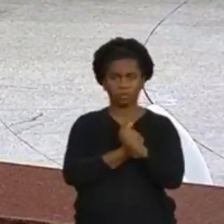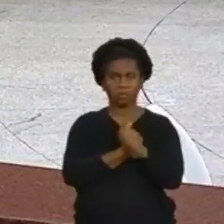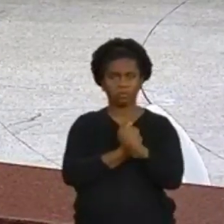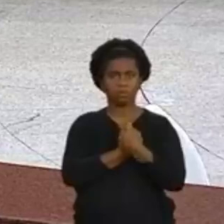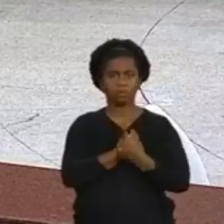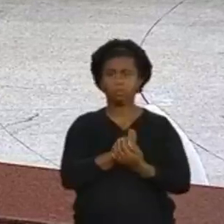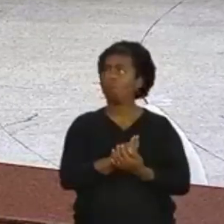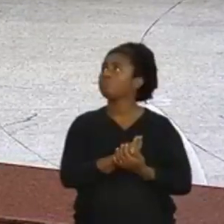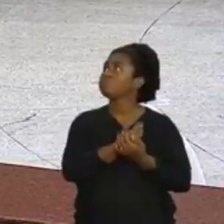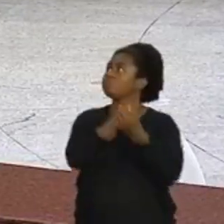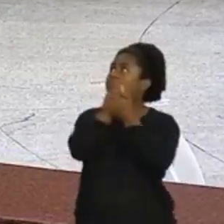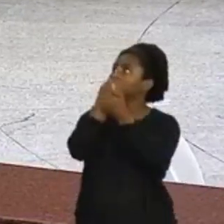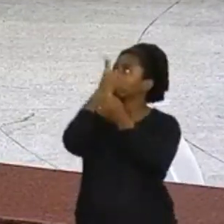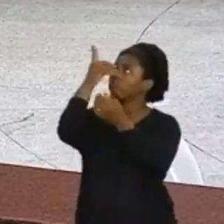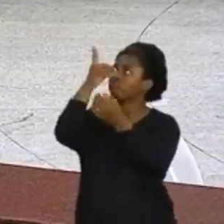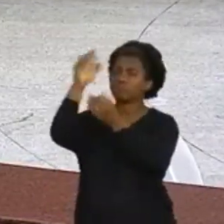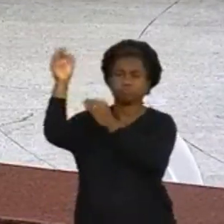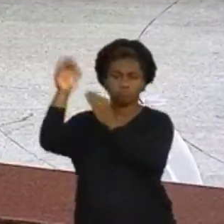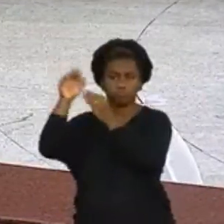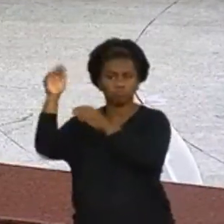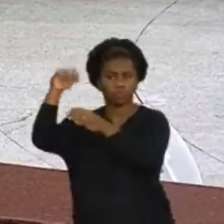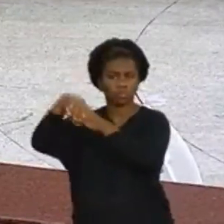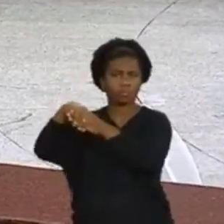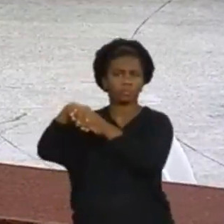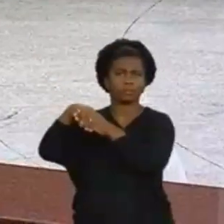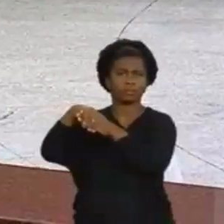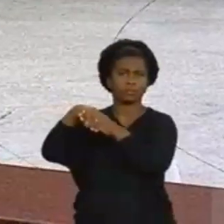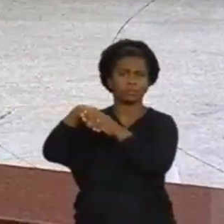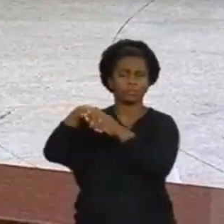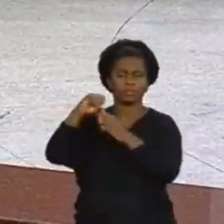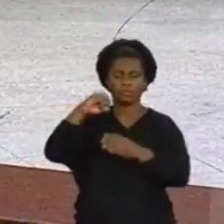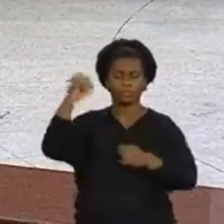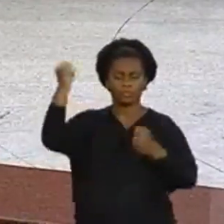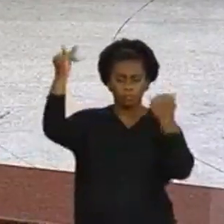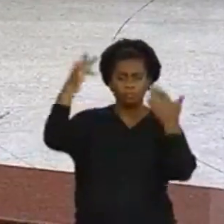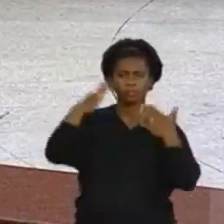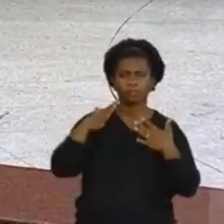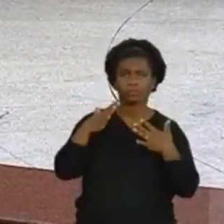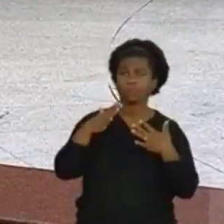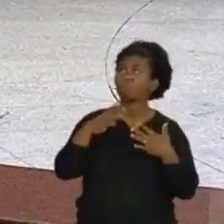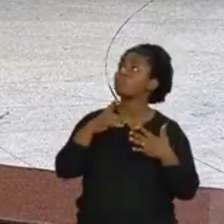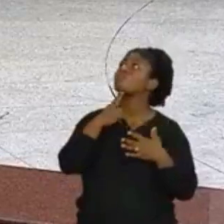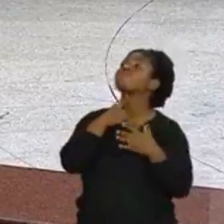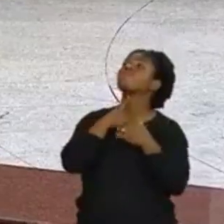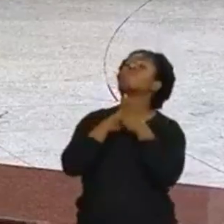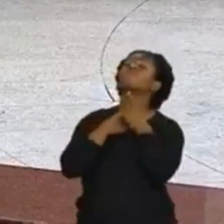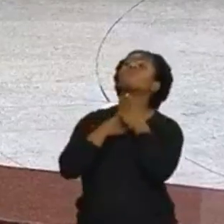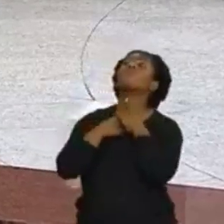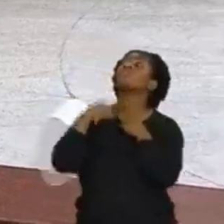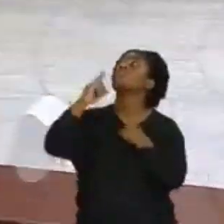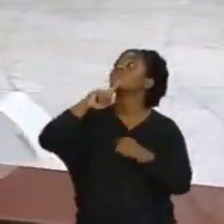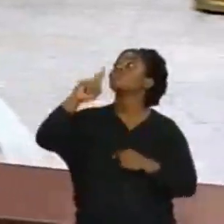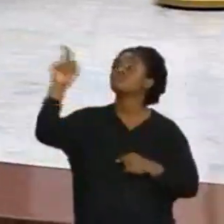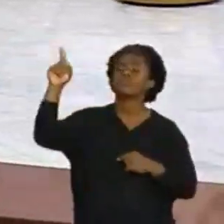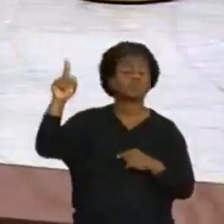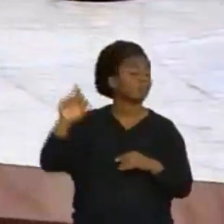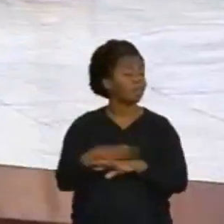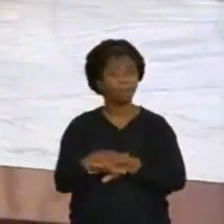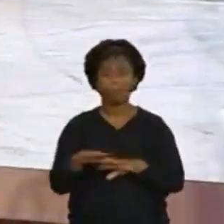plano dele. É isso que me abençoa. A vontade de quem? De Deus. Acabou.